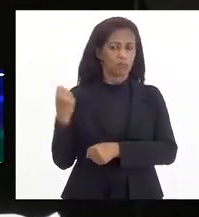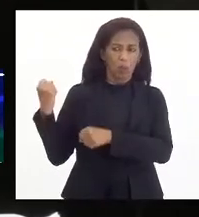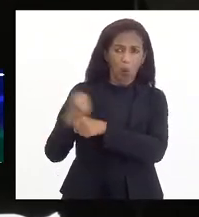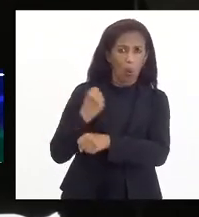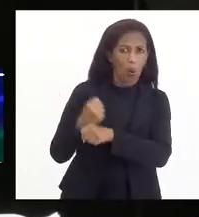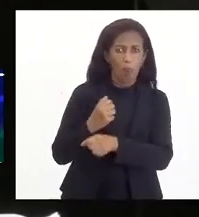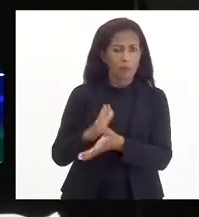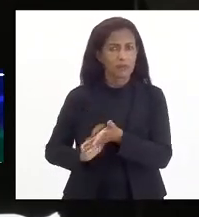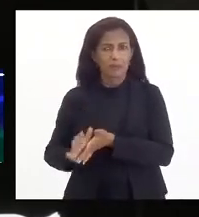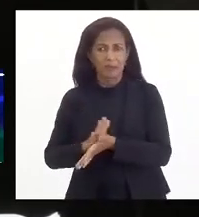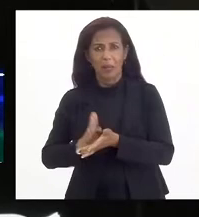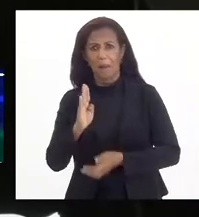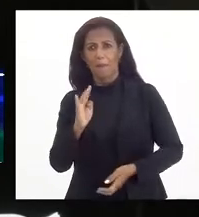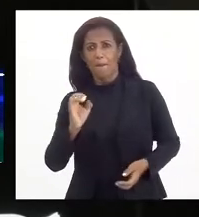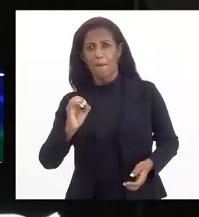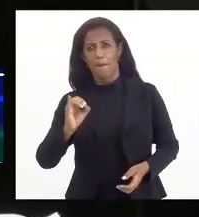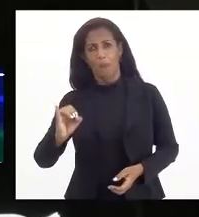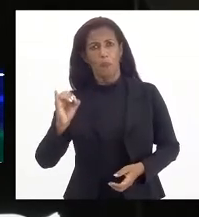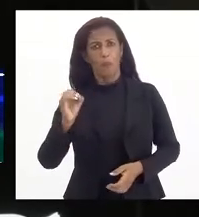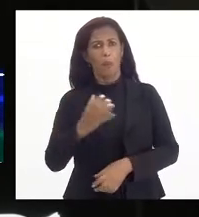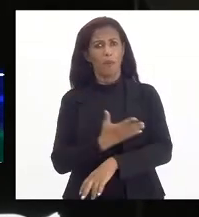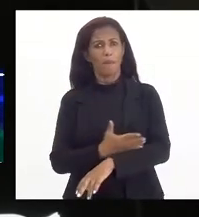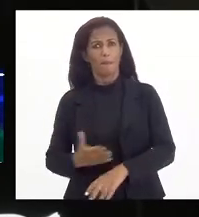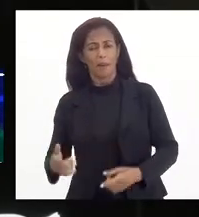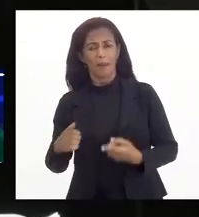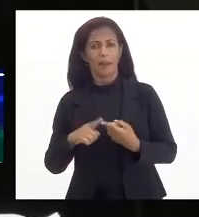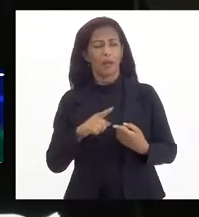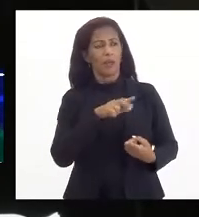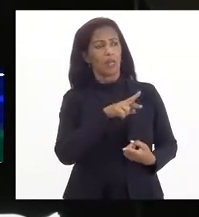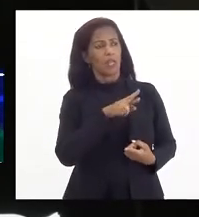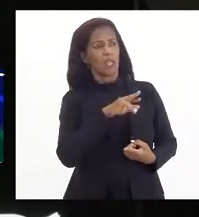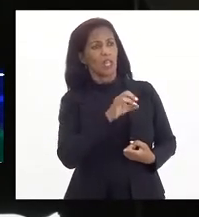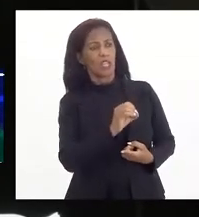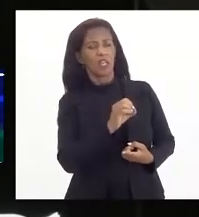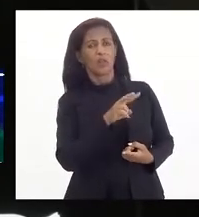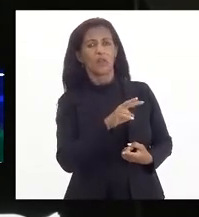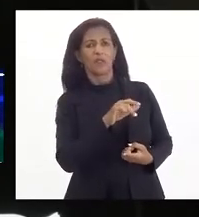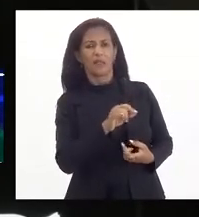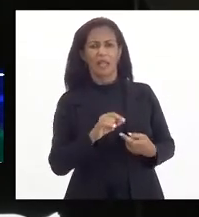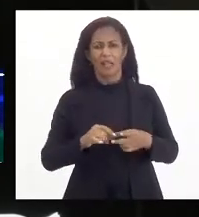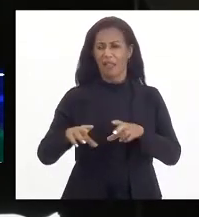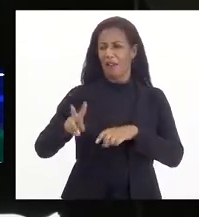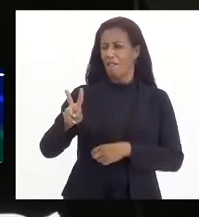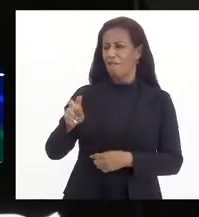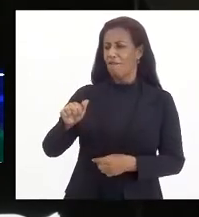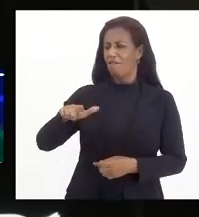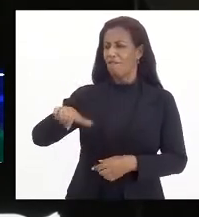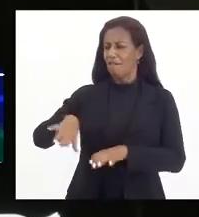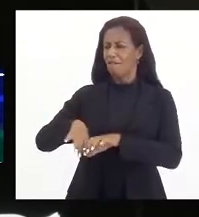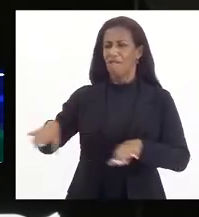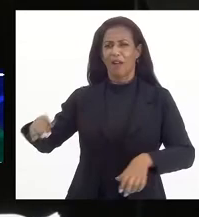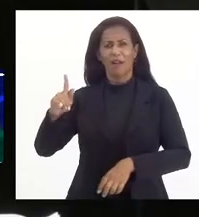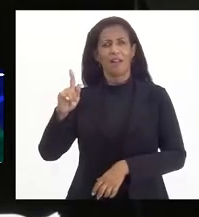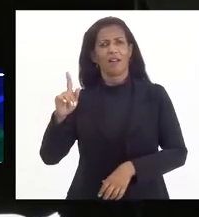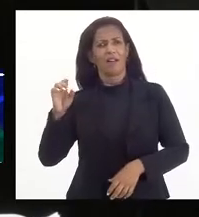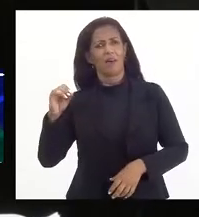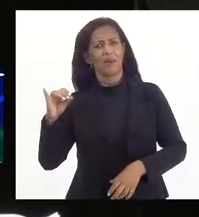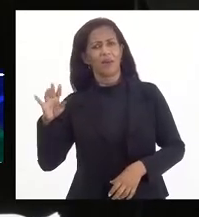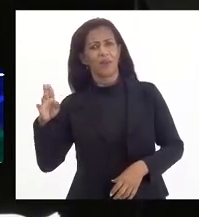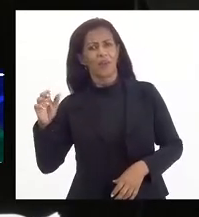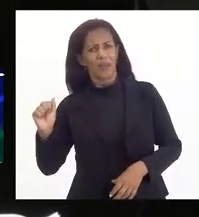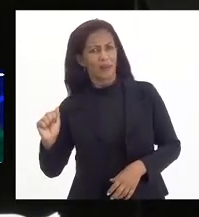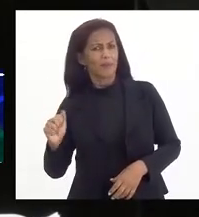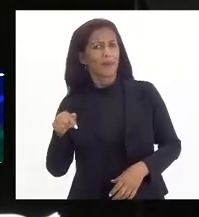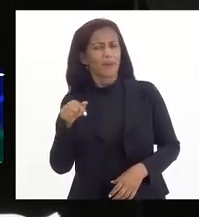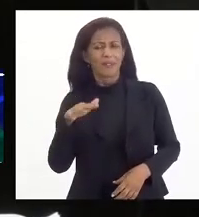no Boi Branco no canal dê tá no Rio de tar na vala da goiaba o que causou um grande transtorno para